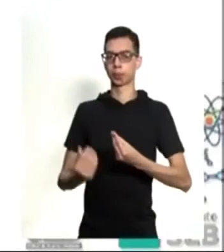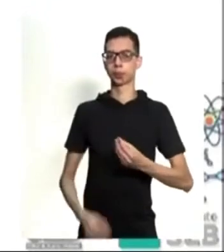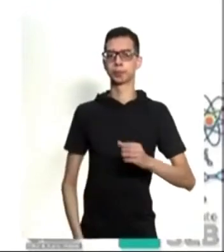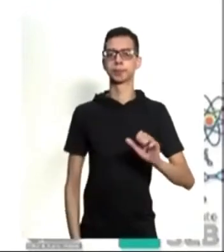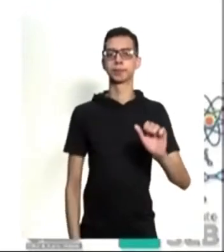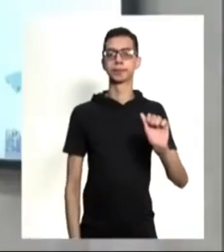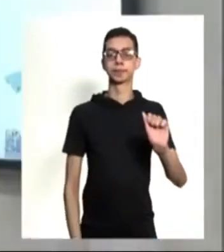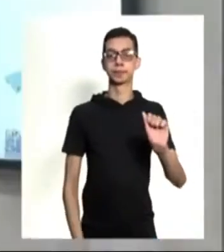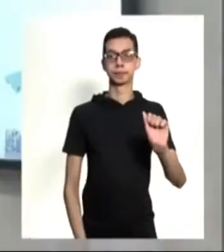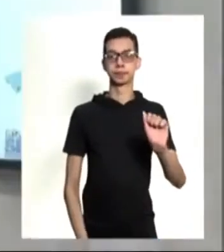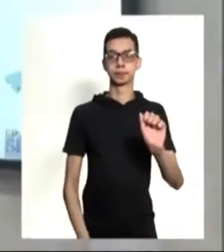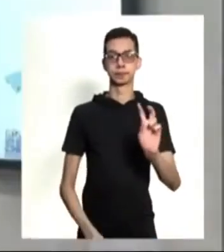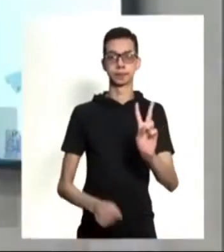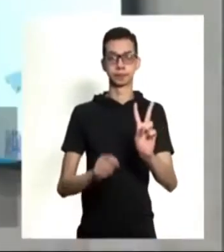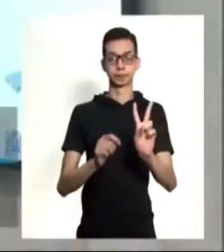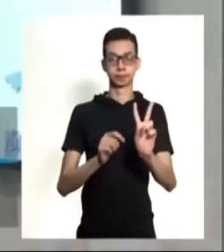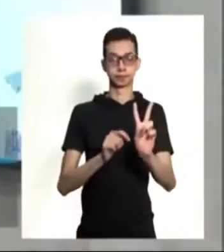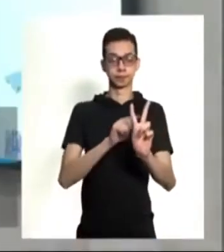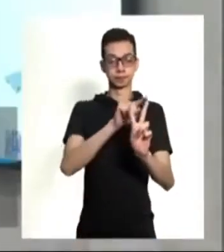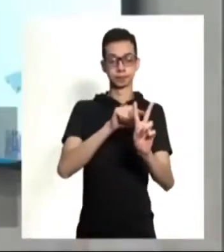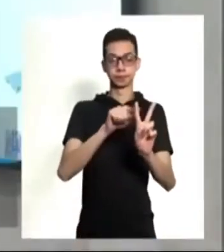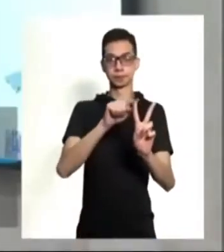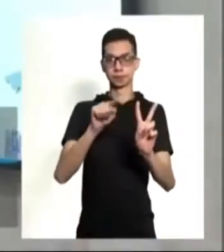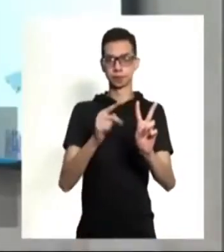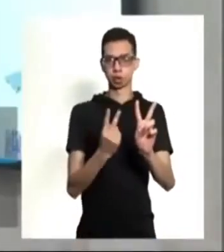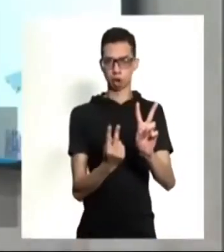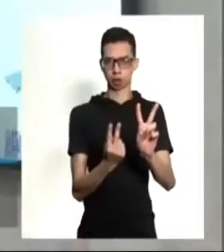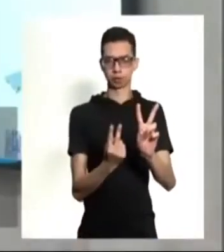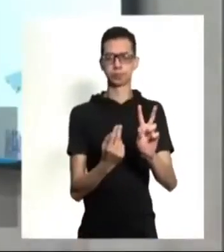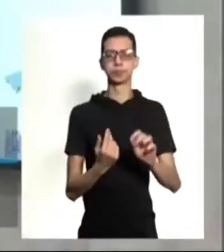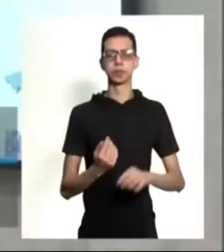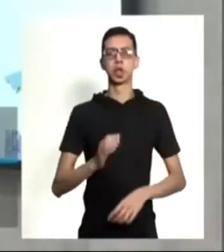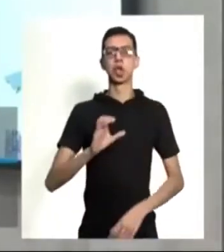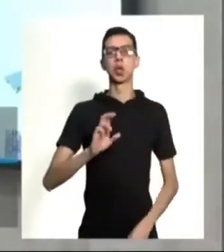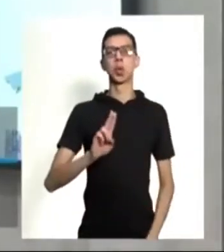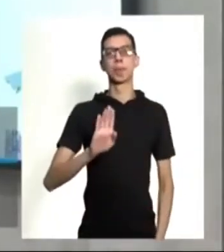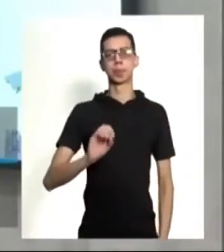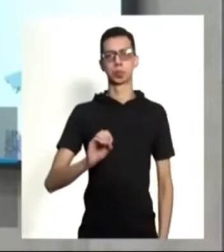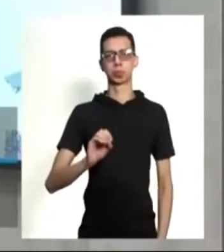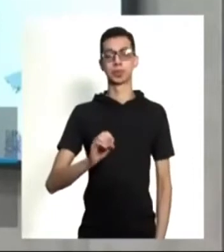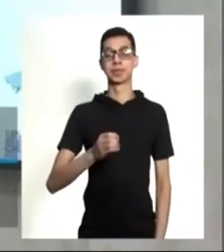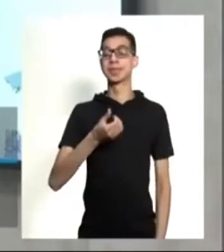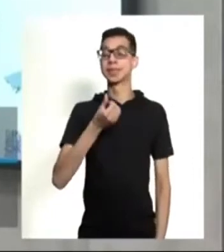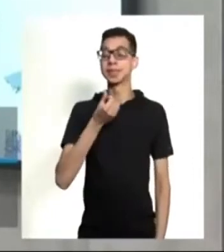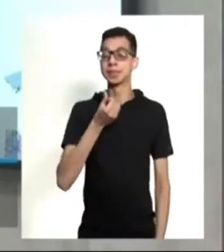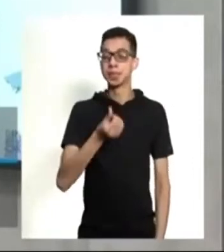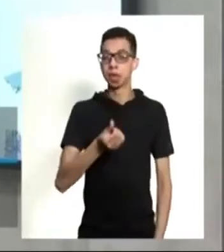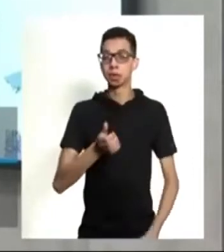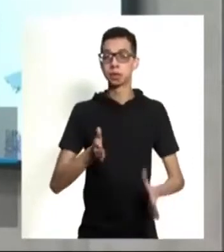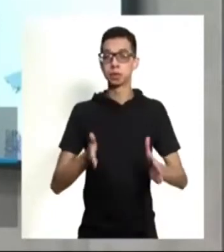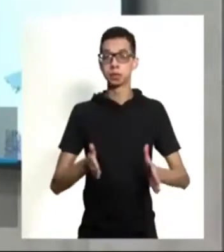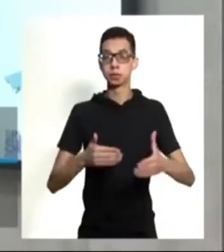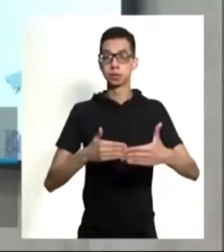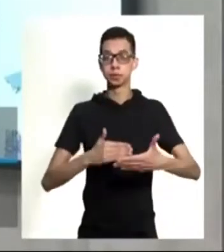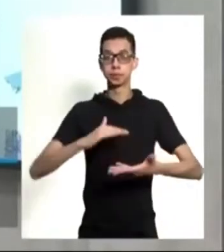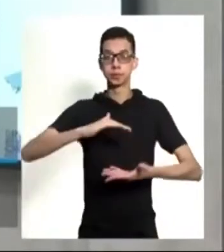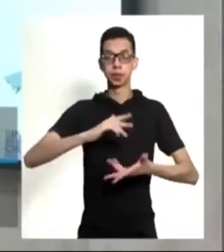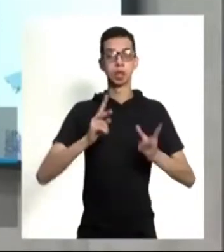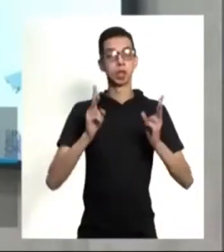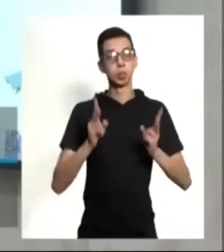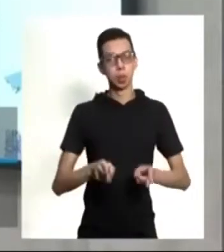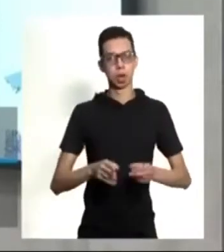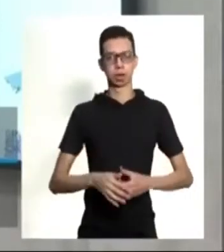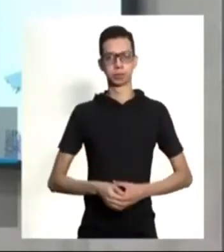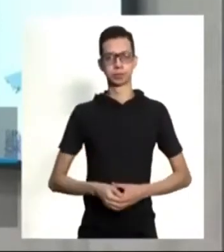professor aqui. Quando a gente fala cubo, as 6 faces são idênticas. As 6 faces são quadradas. Então, quando